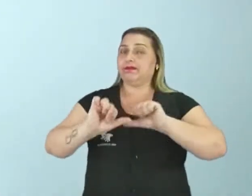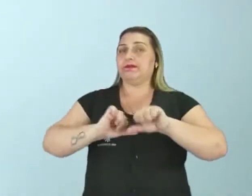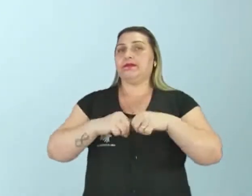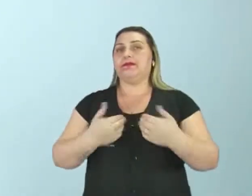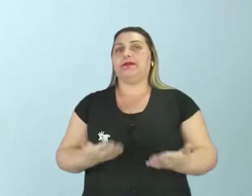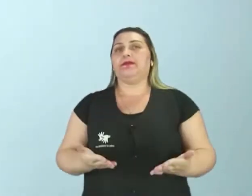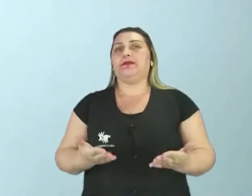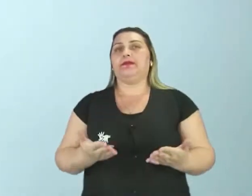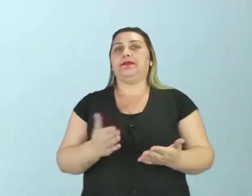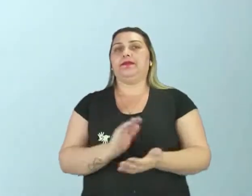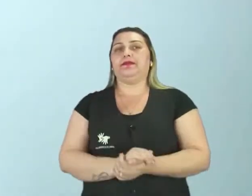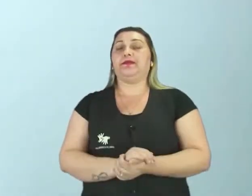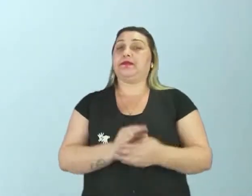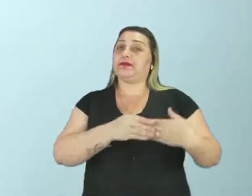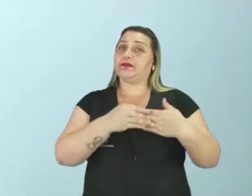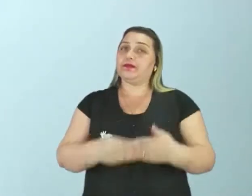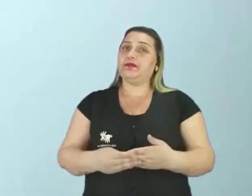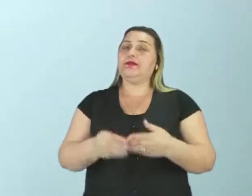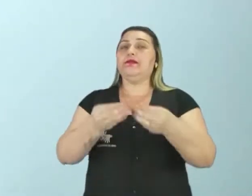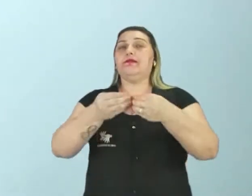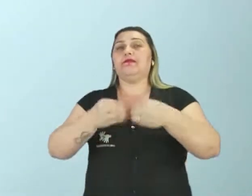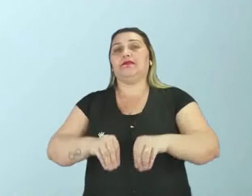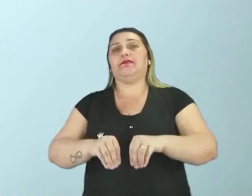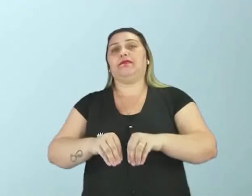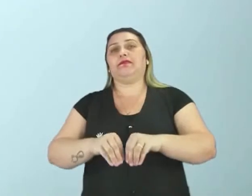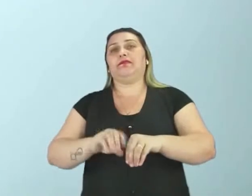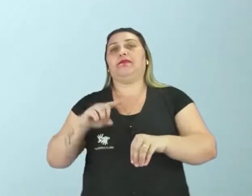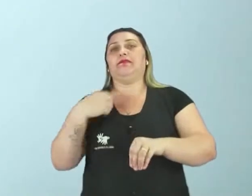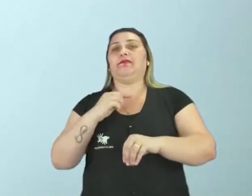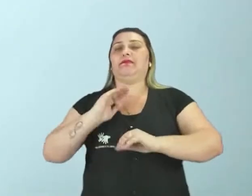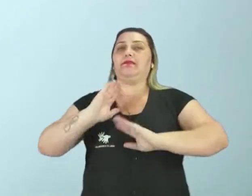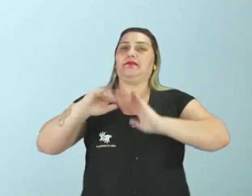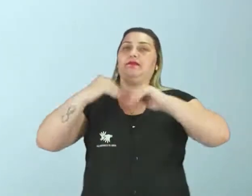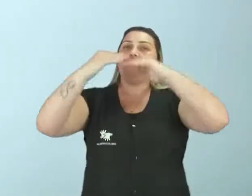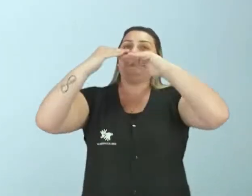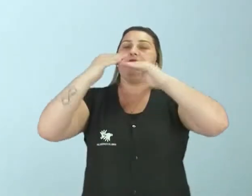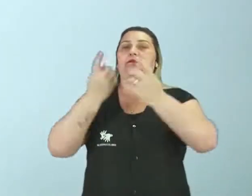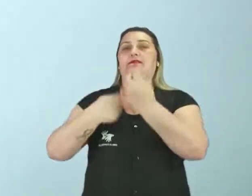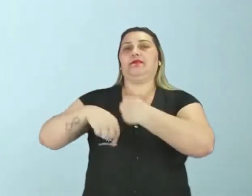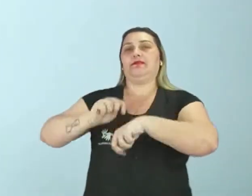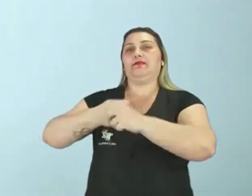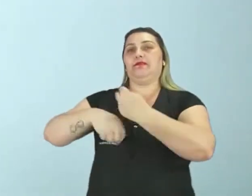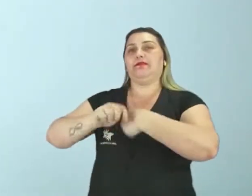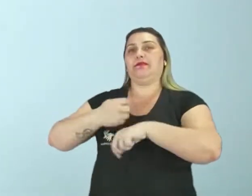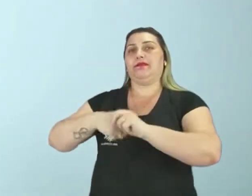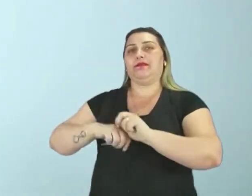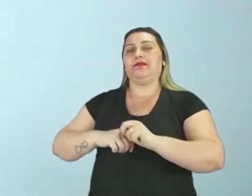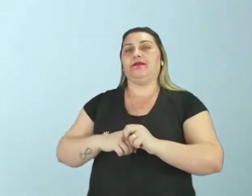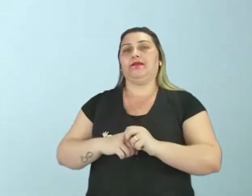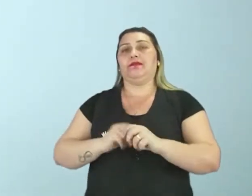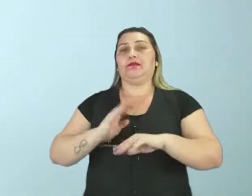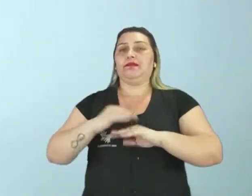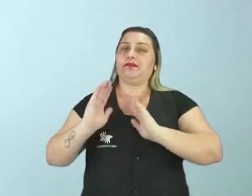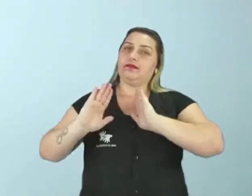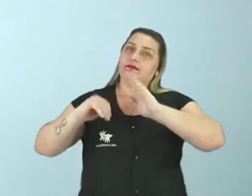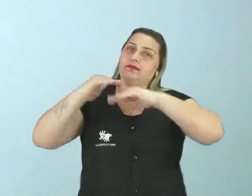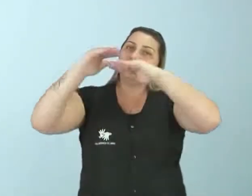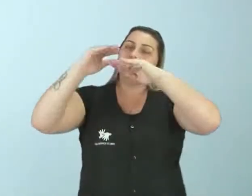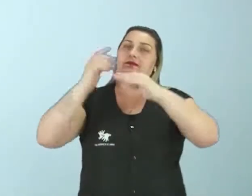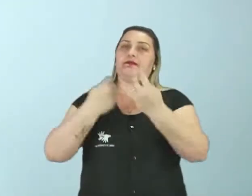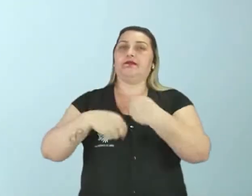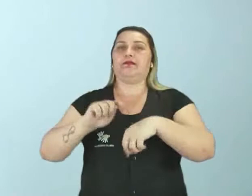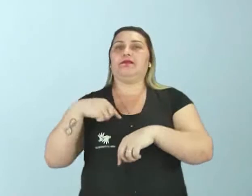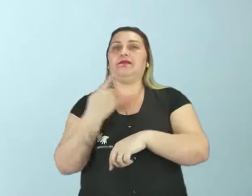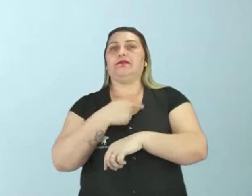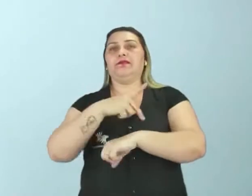isso traz consequências para o nosso desenvolvimento econômico. Então, todo o desenvolvimento econômico